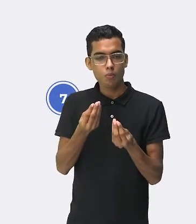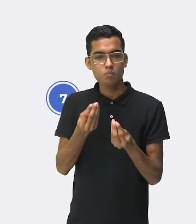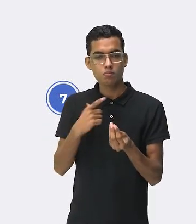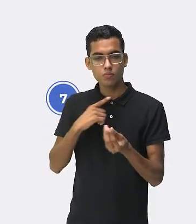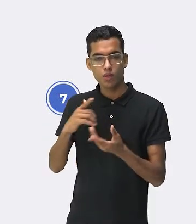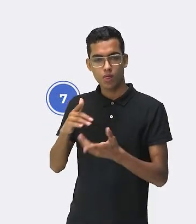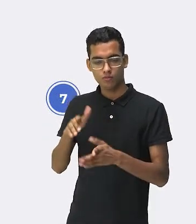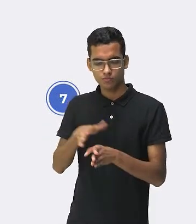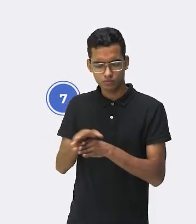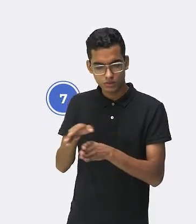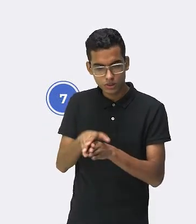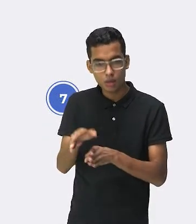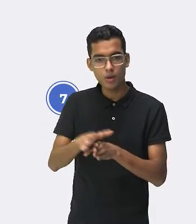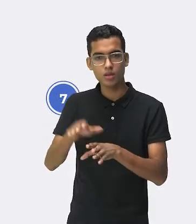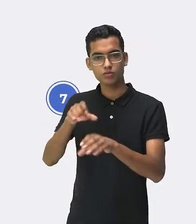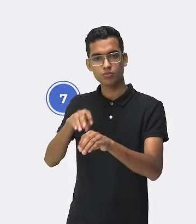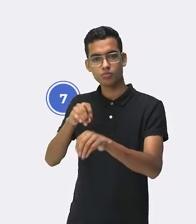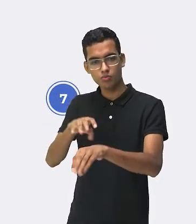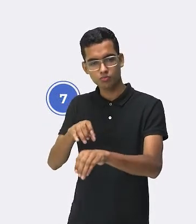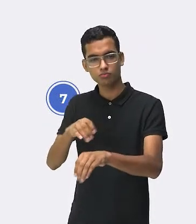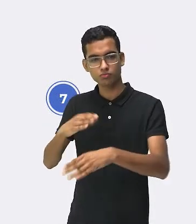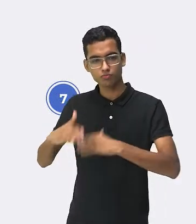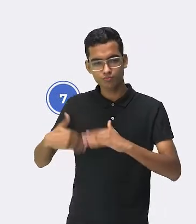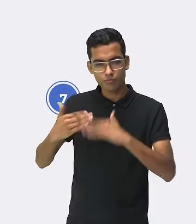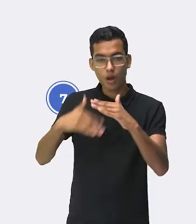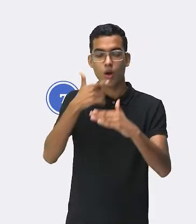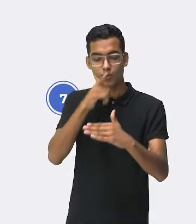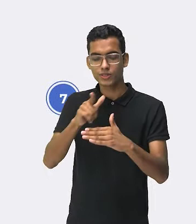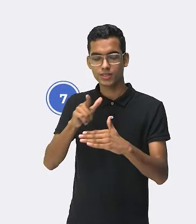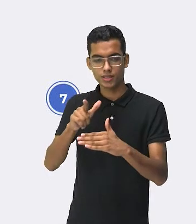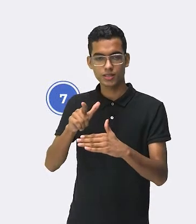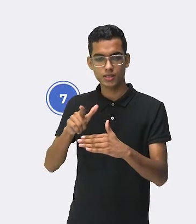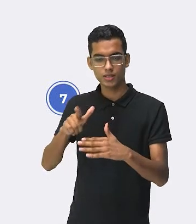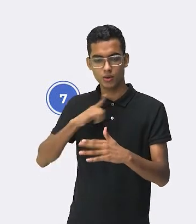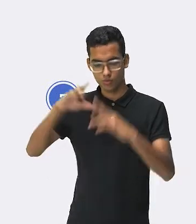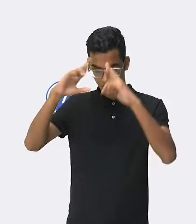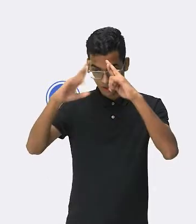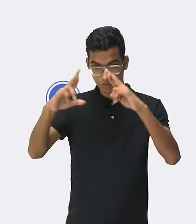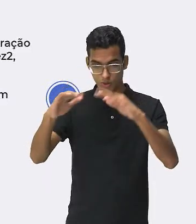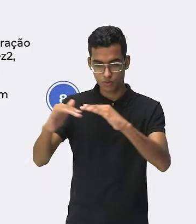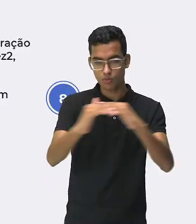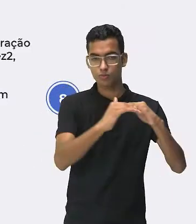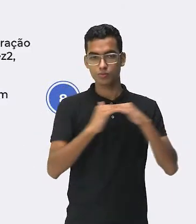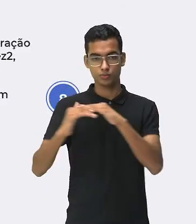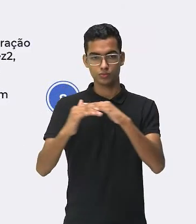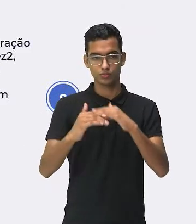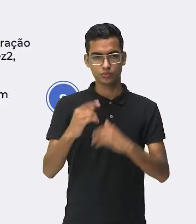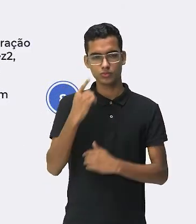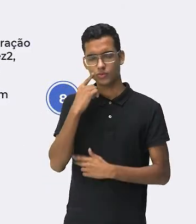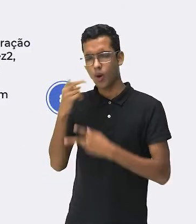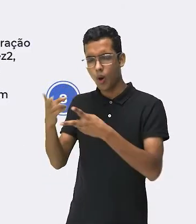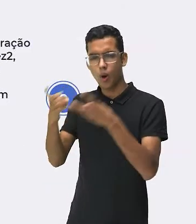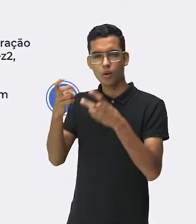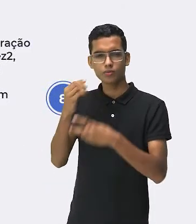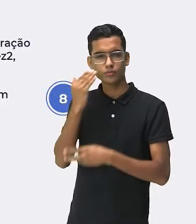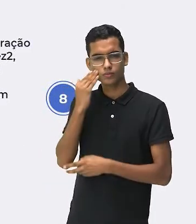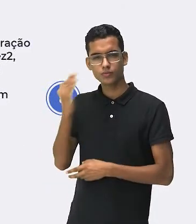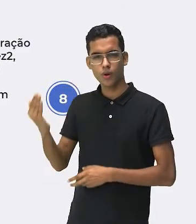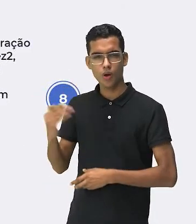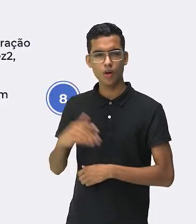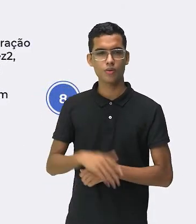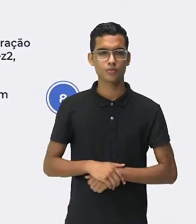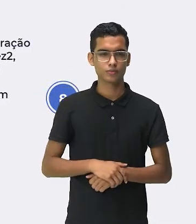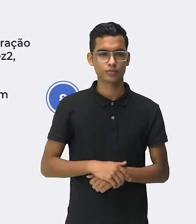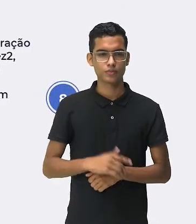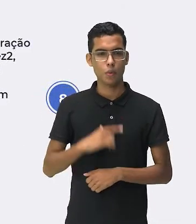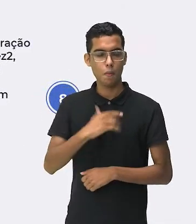todo o processo. E aí eu quero que vocês observem na próxima cartela que eu vou mostrar para vocês a respeito desse preconceito